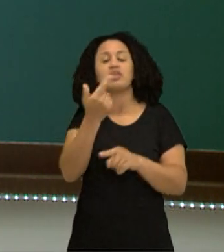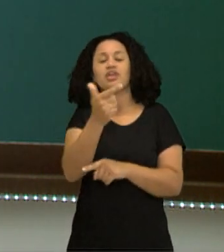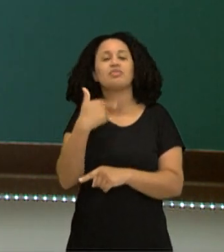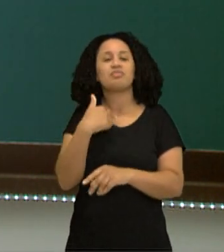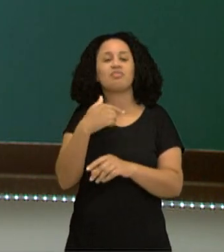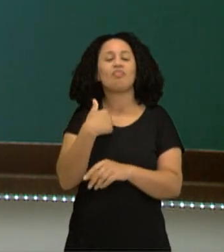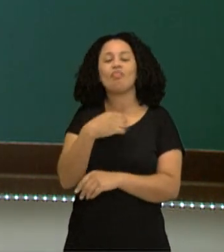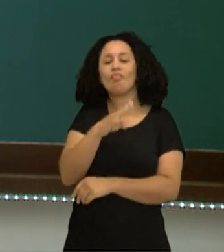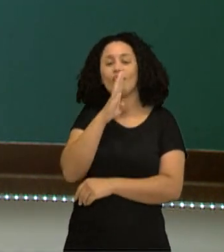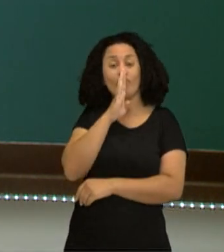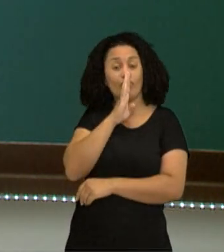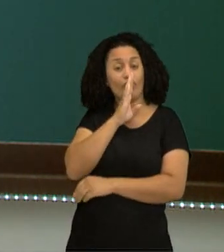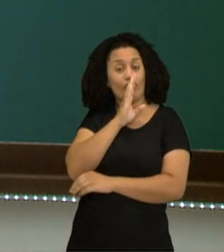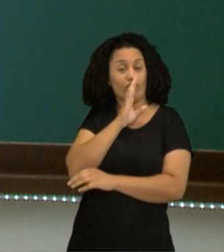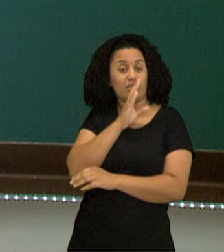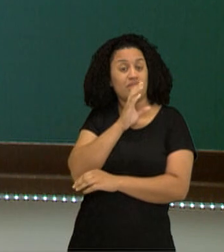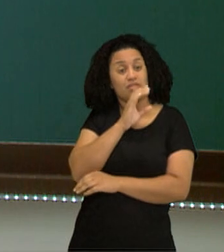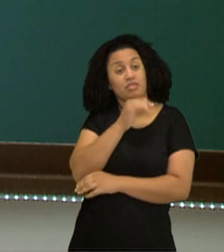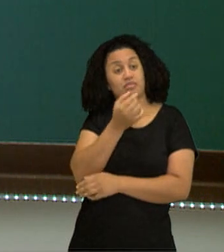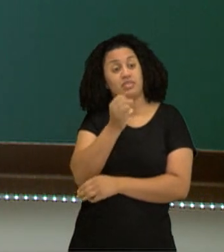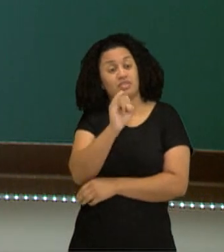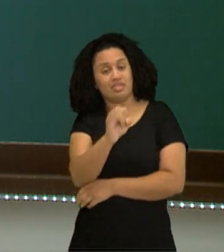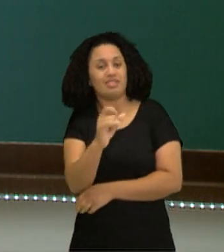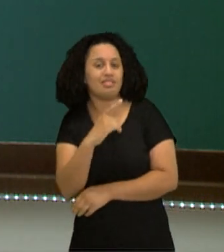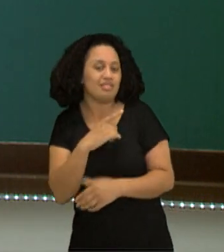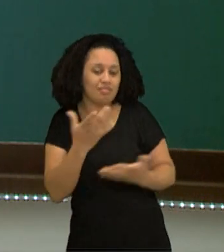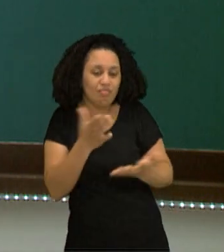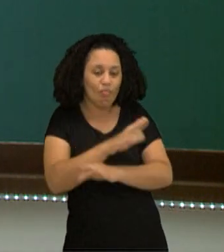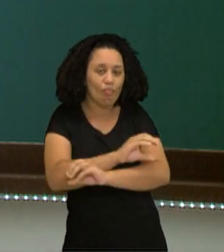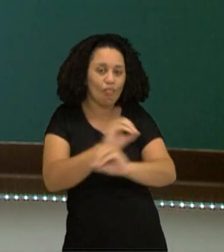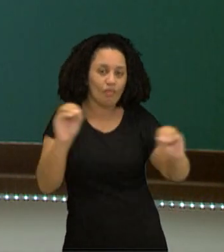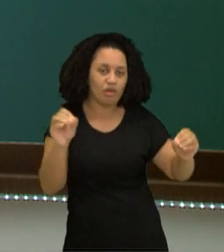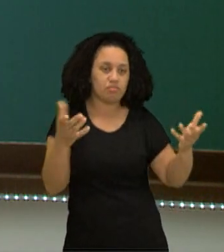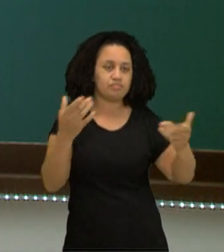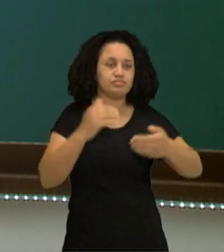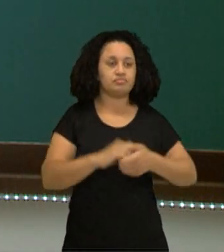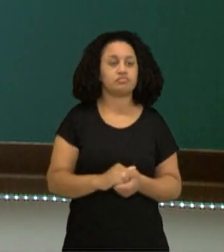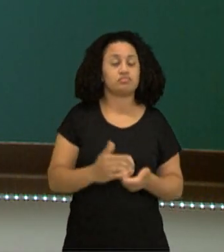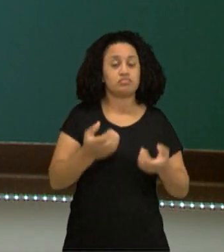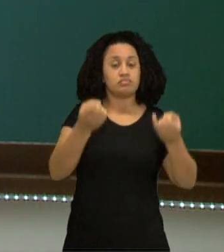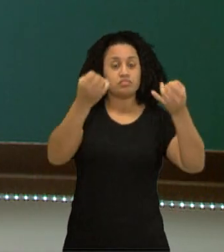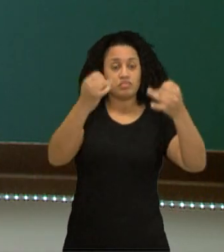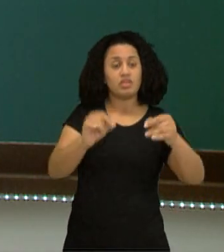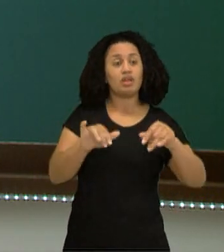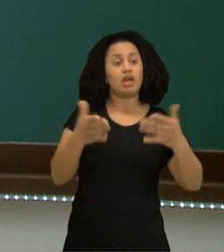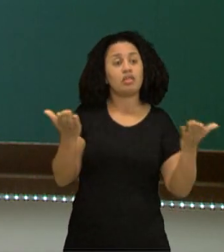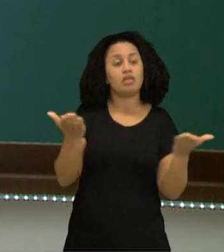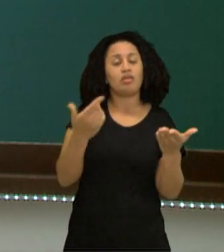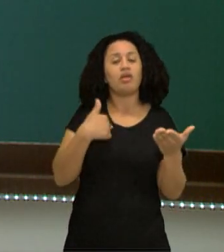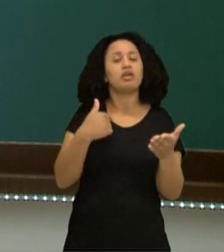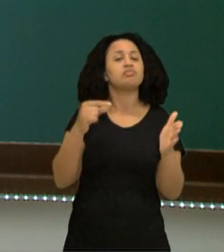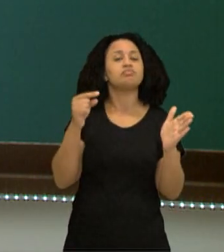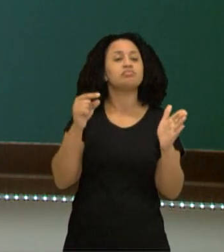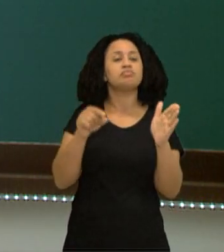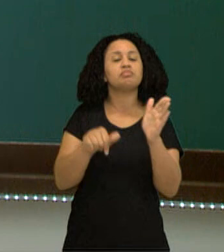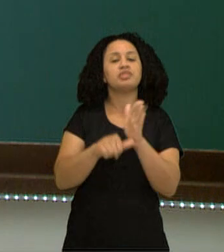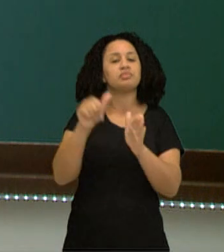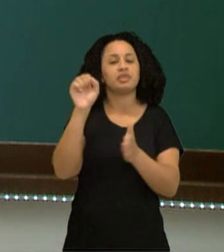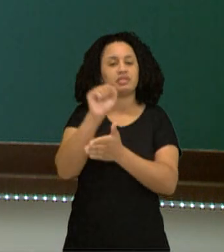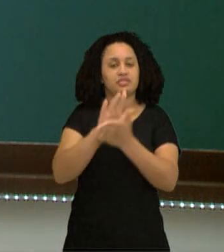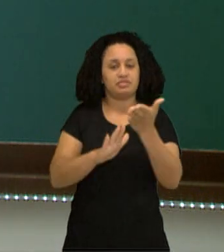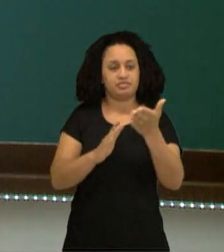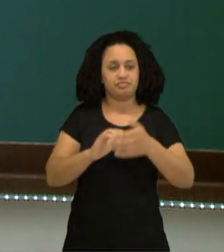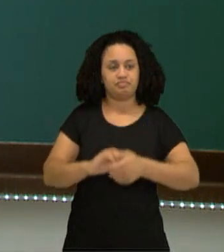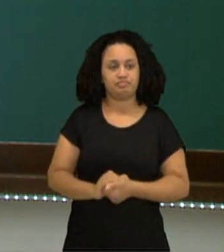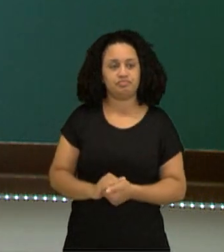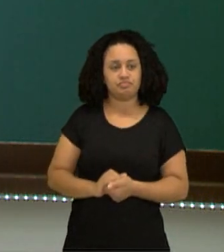nem mesmo quando há silêncio. Agora que nós falamos um pouco de performance e happening, vamos à nossa primeira atividade de